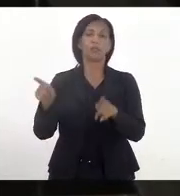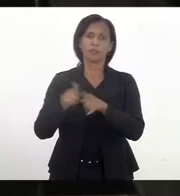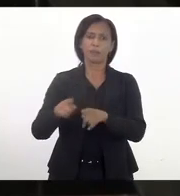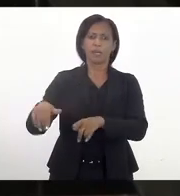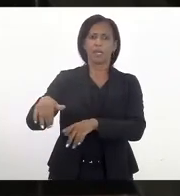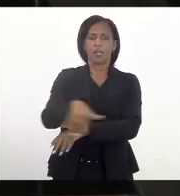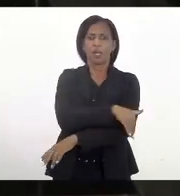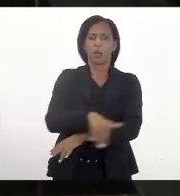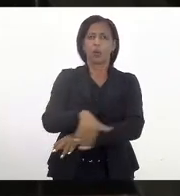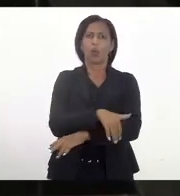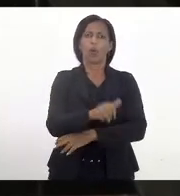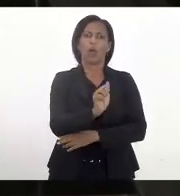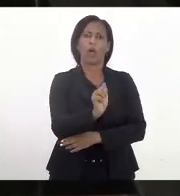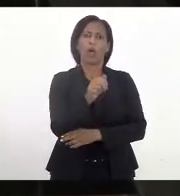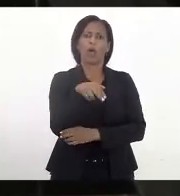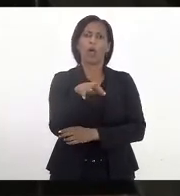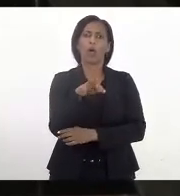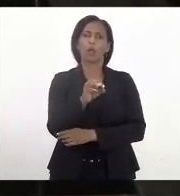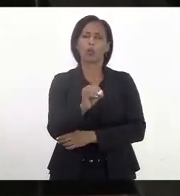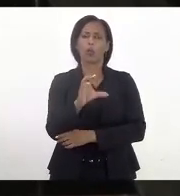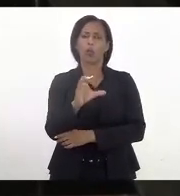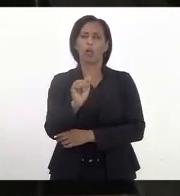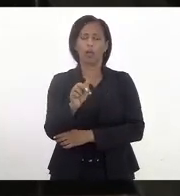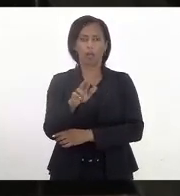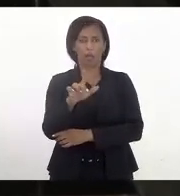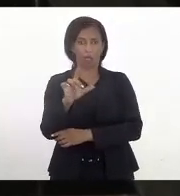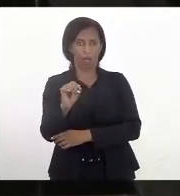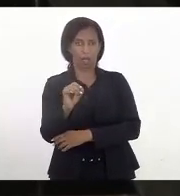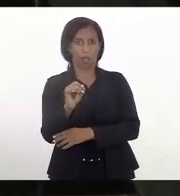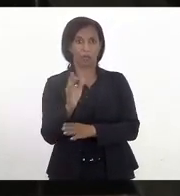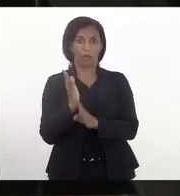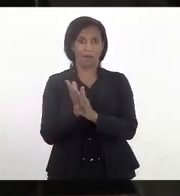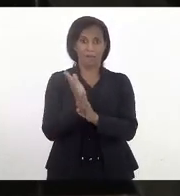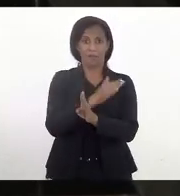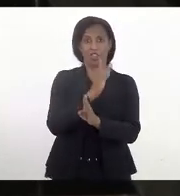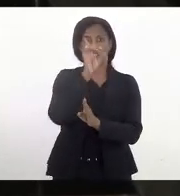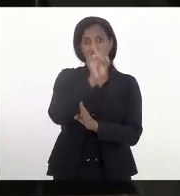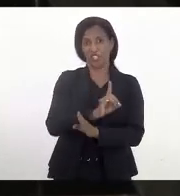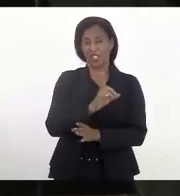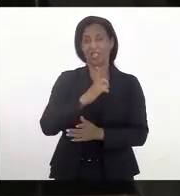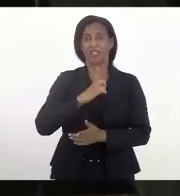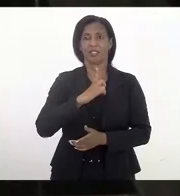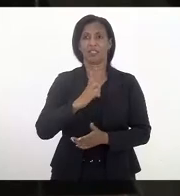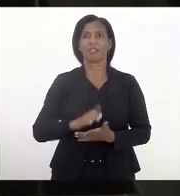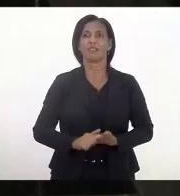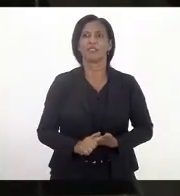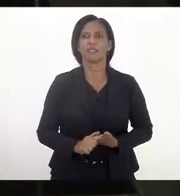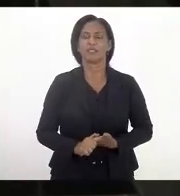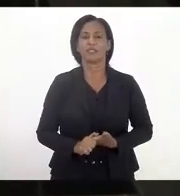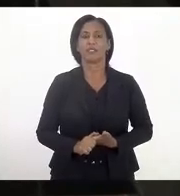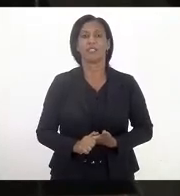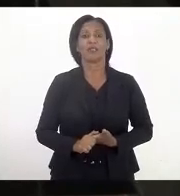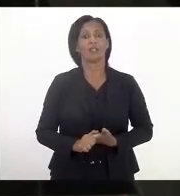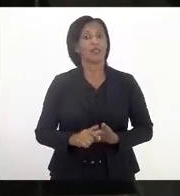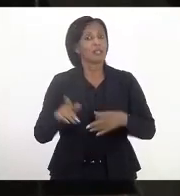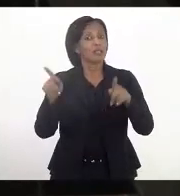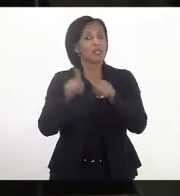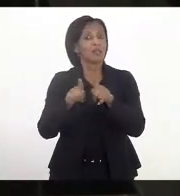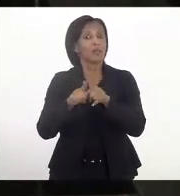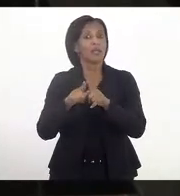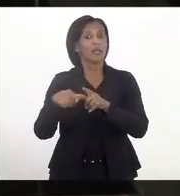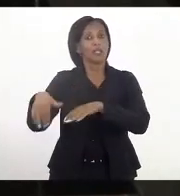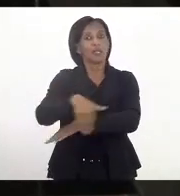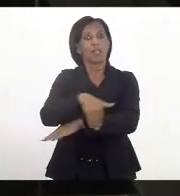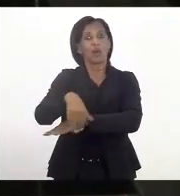aqui ó a minha direita tem eu inglês Ministério da Fazenda e na Rua México